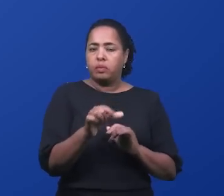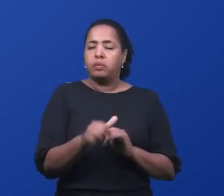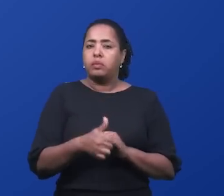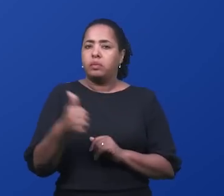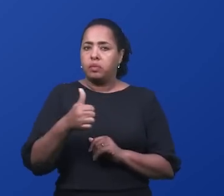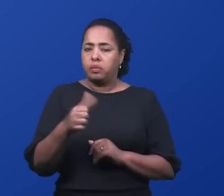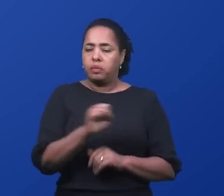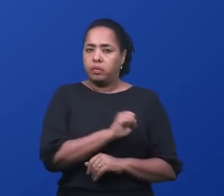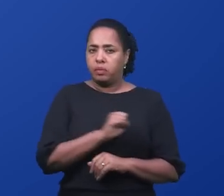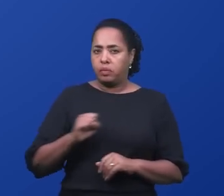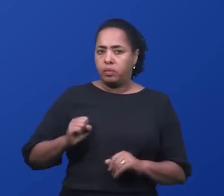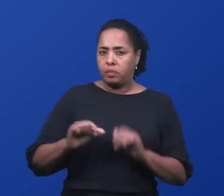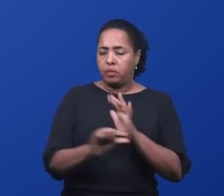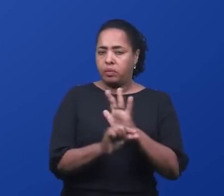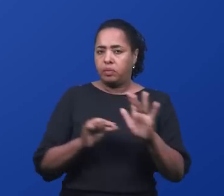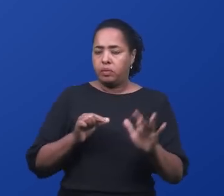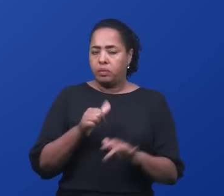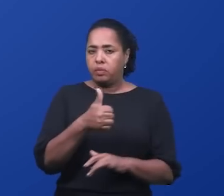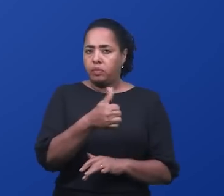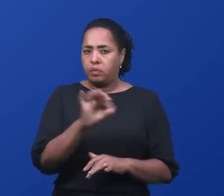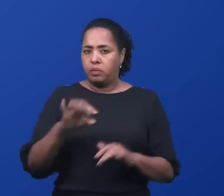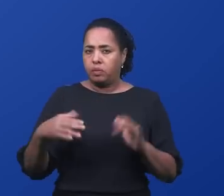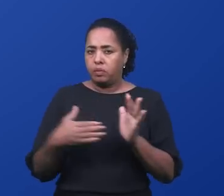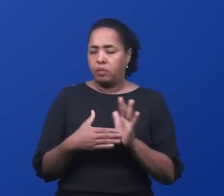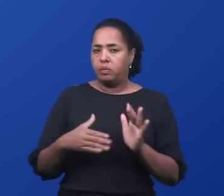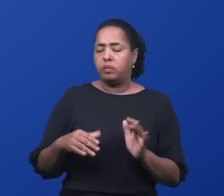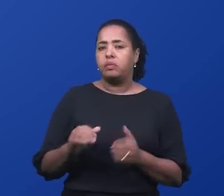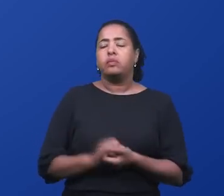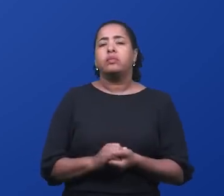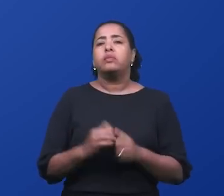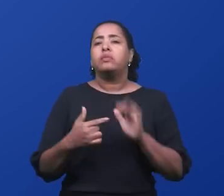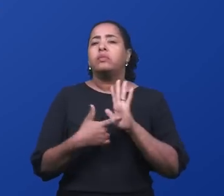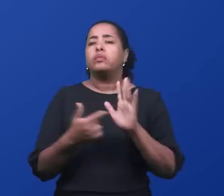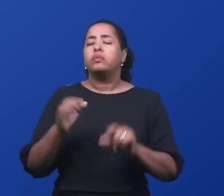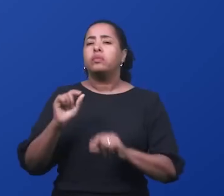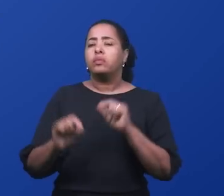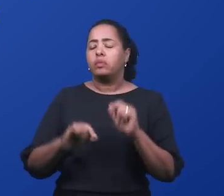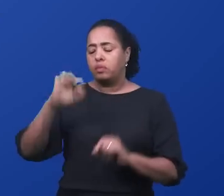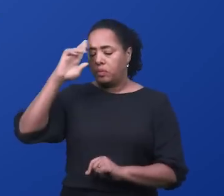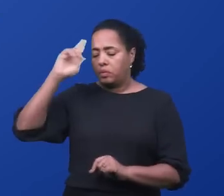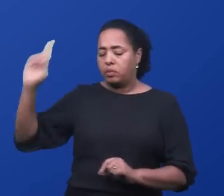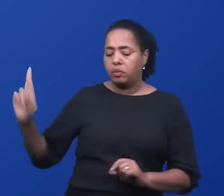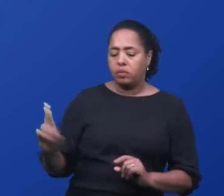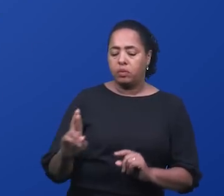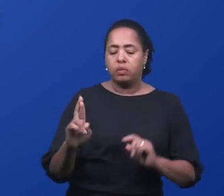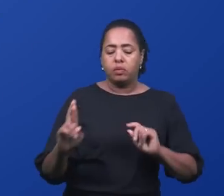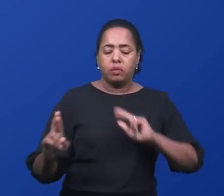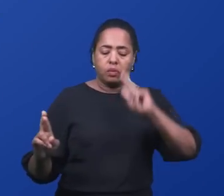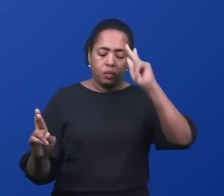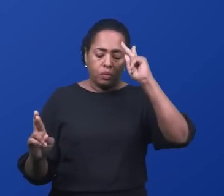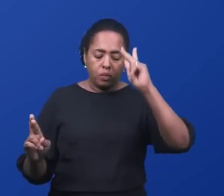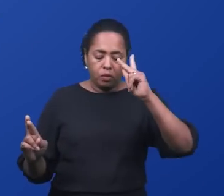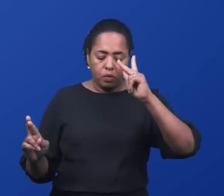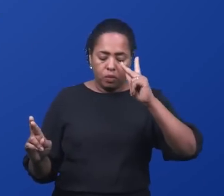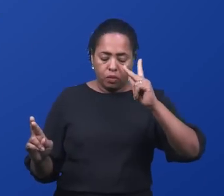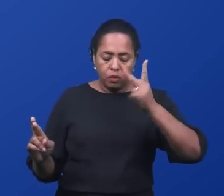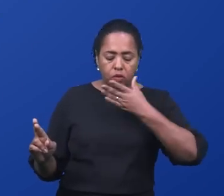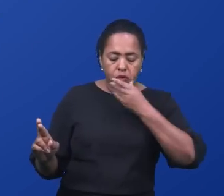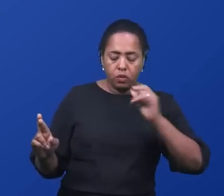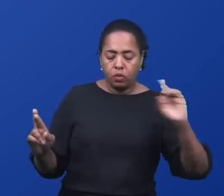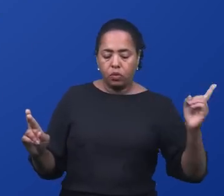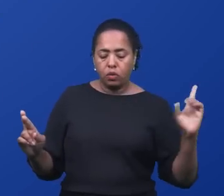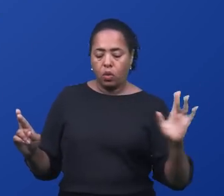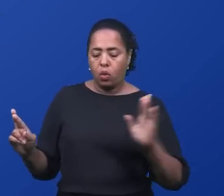6 de 1 Samuel, no verso 19. E feriu o Senhor os homens de Bet-Semes,